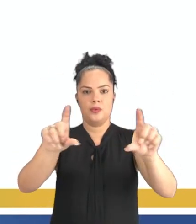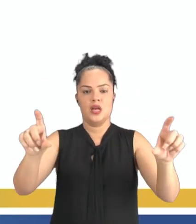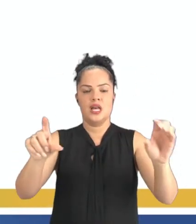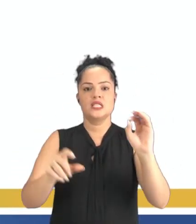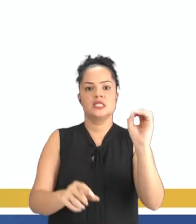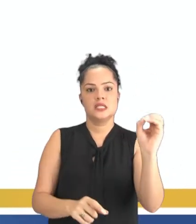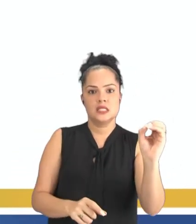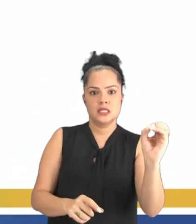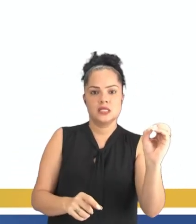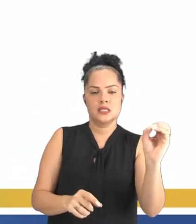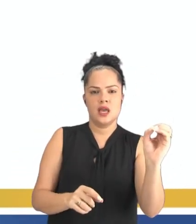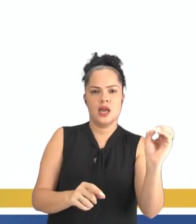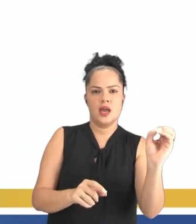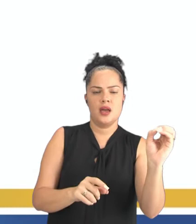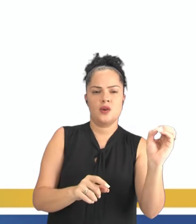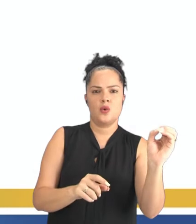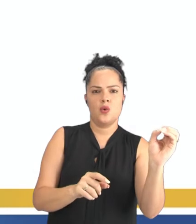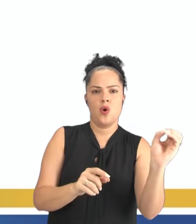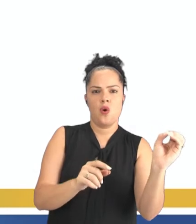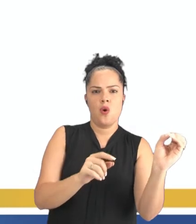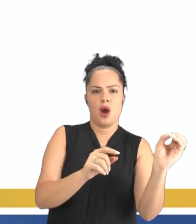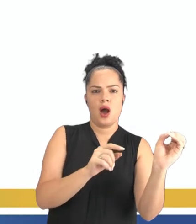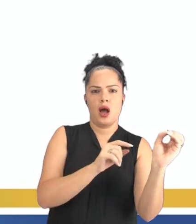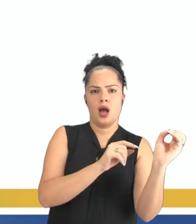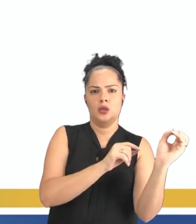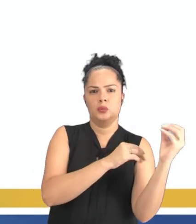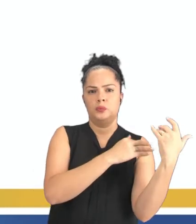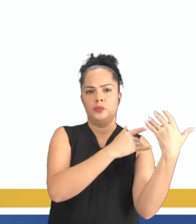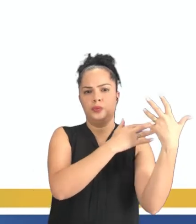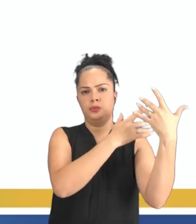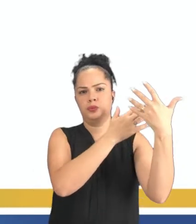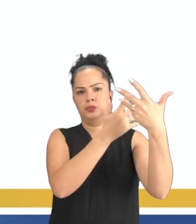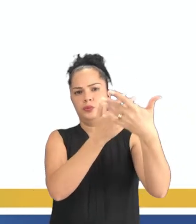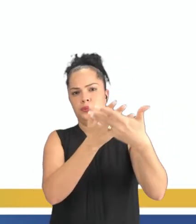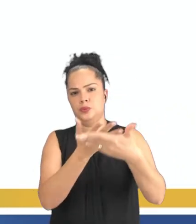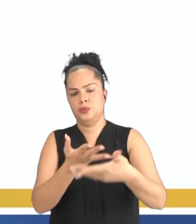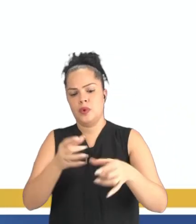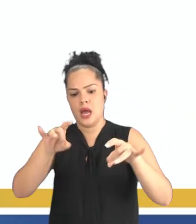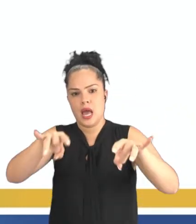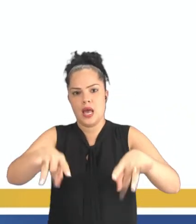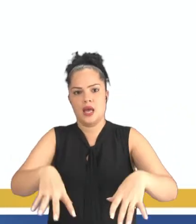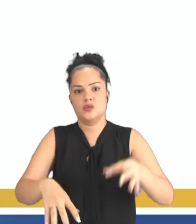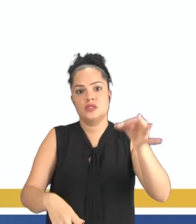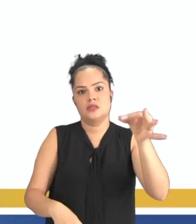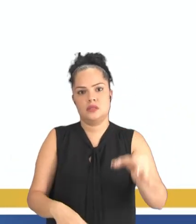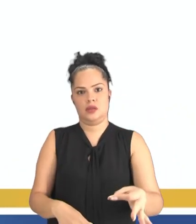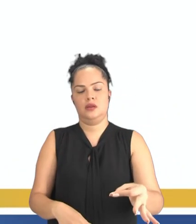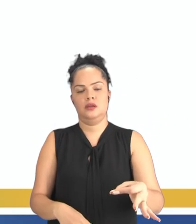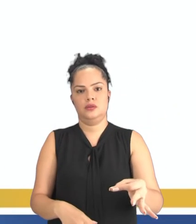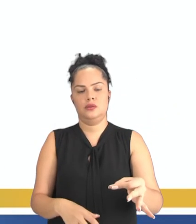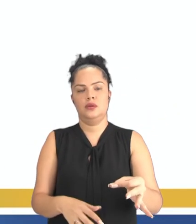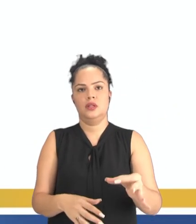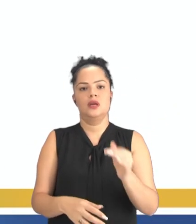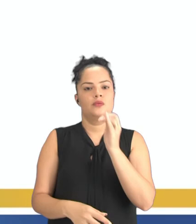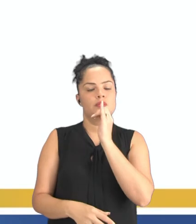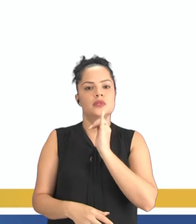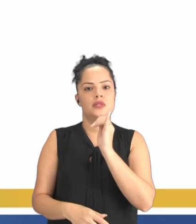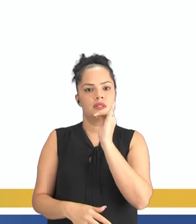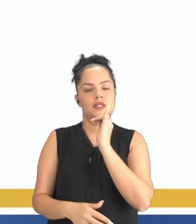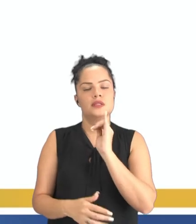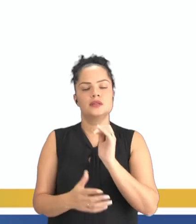impossível, a todos os demais resultados possíveis, quando se chama evento certo, né? Então, por exemplo,